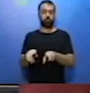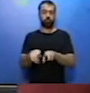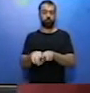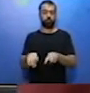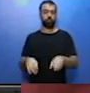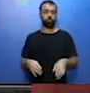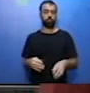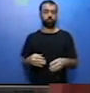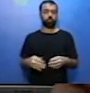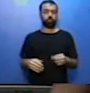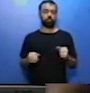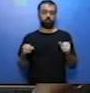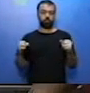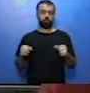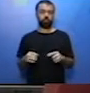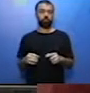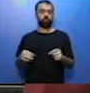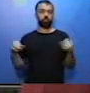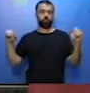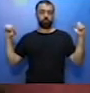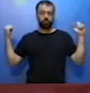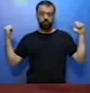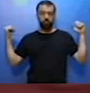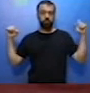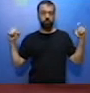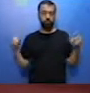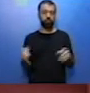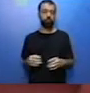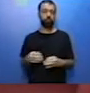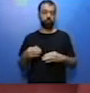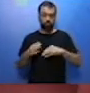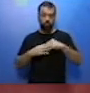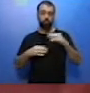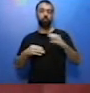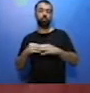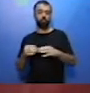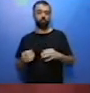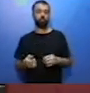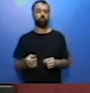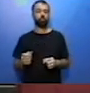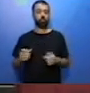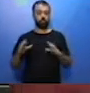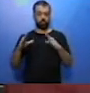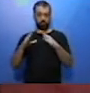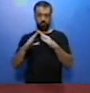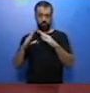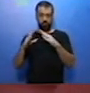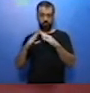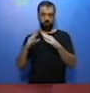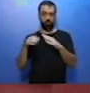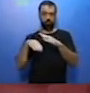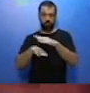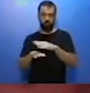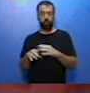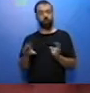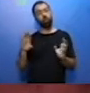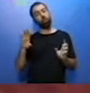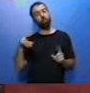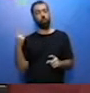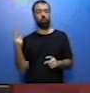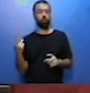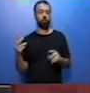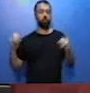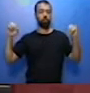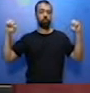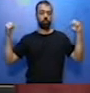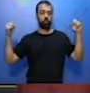do dia a dia então seja uma atividade do lar uma atividade na academia uma